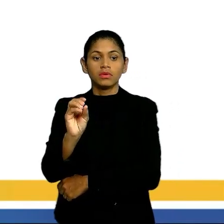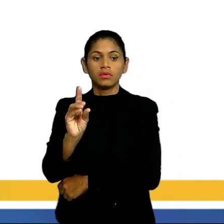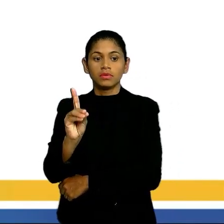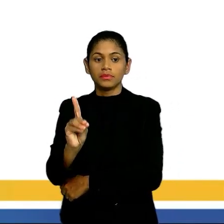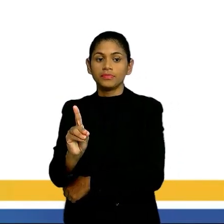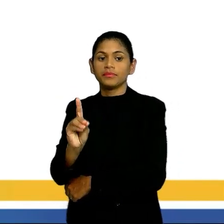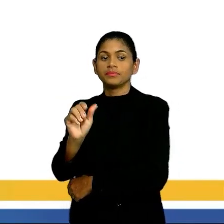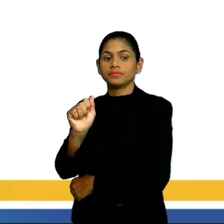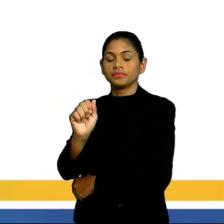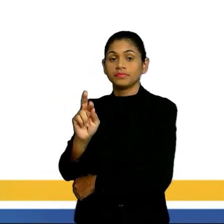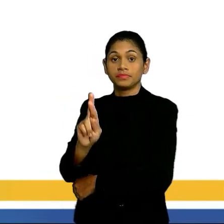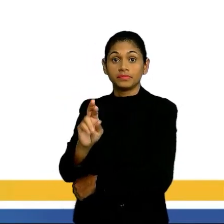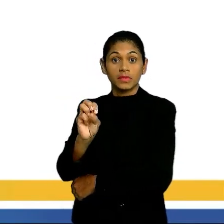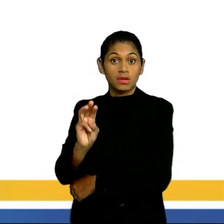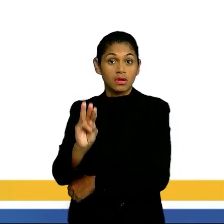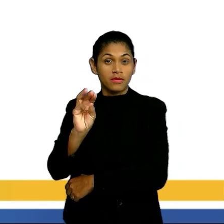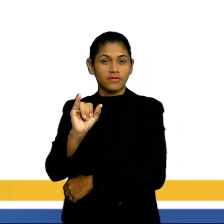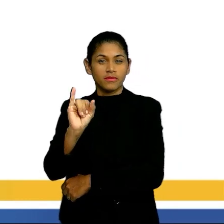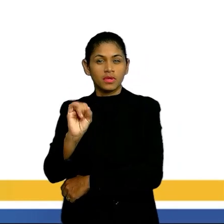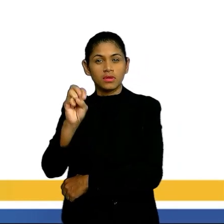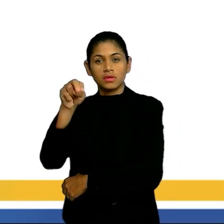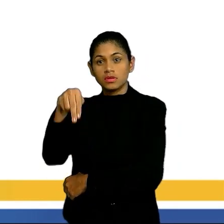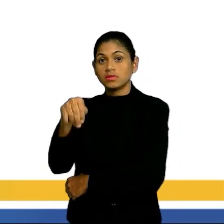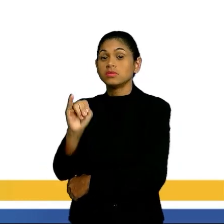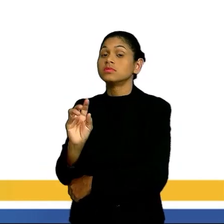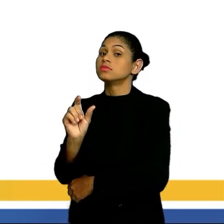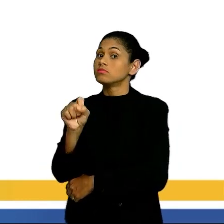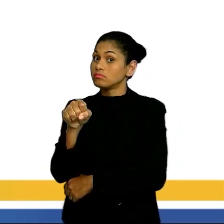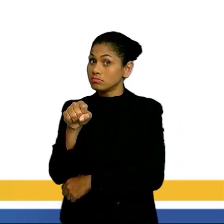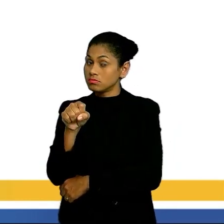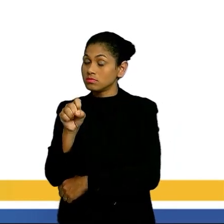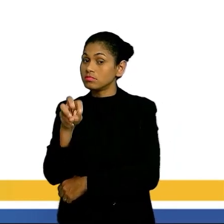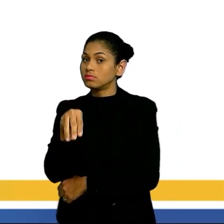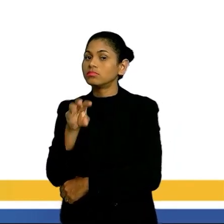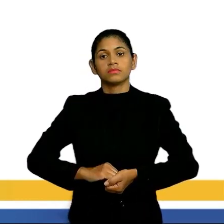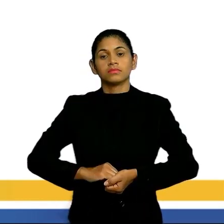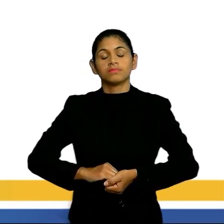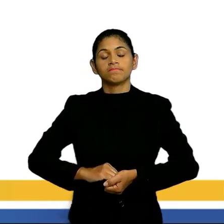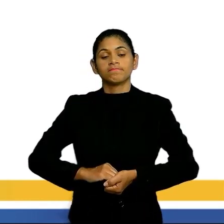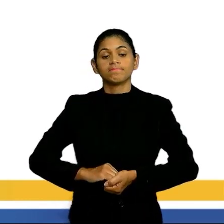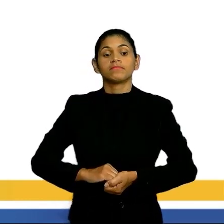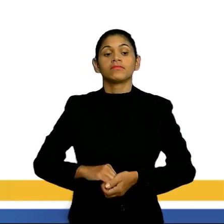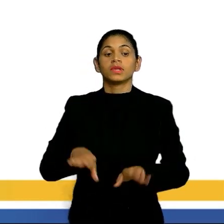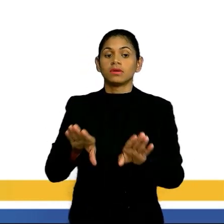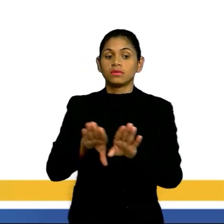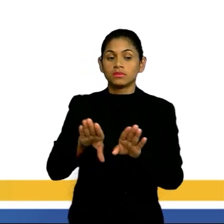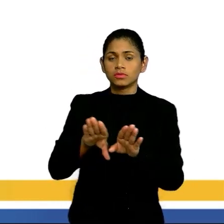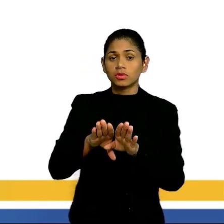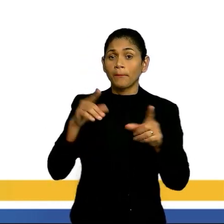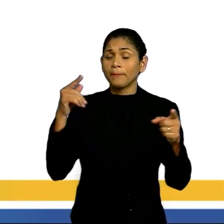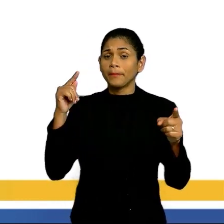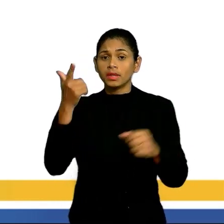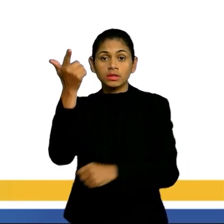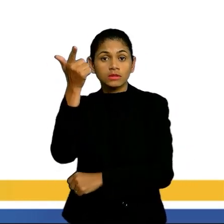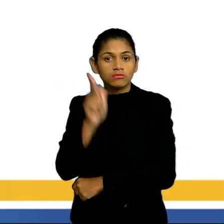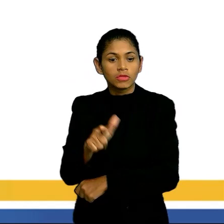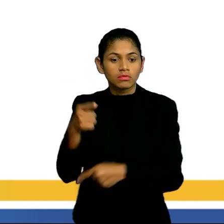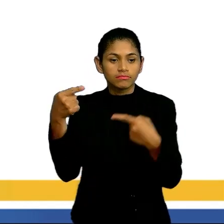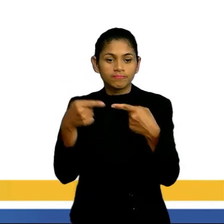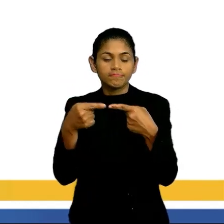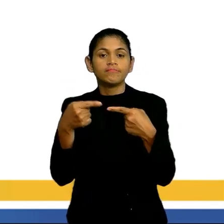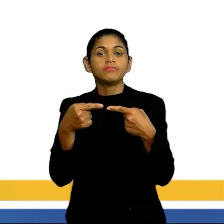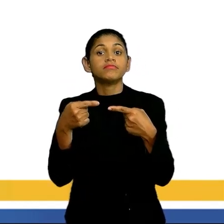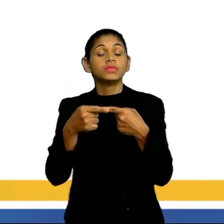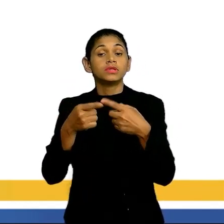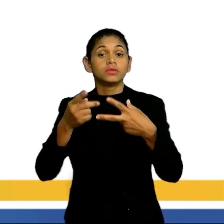mutações, que são alterações aleatórias no material genético, caso também recombinações genéticas, tá?